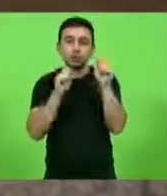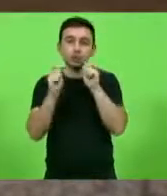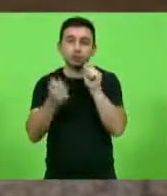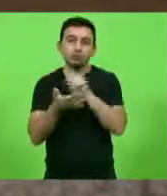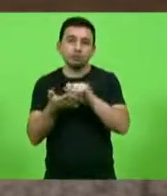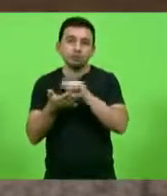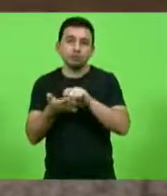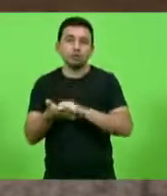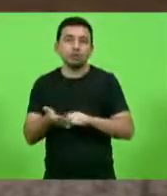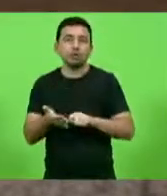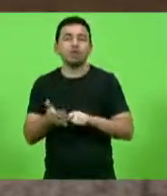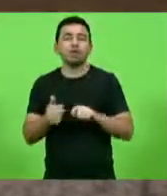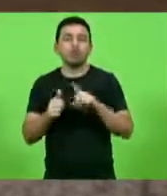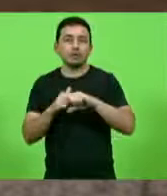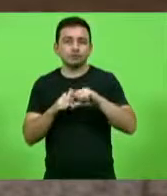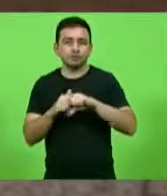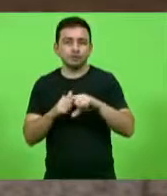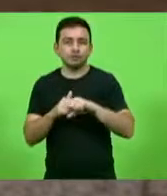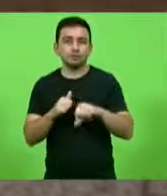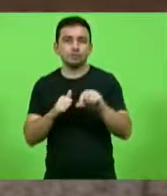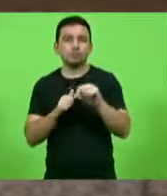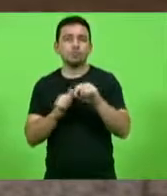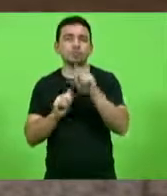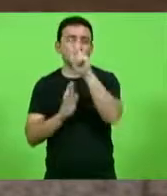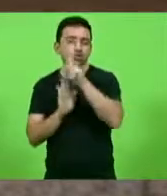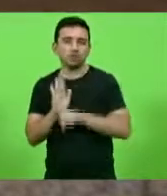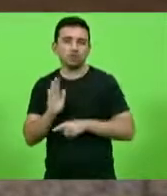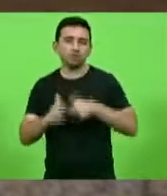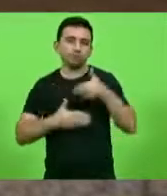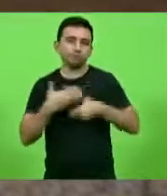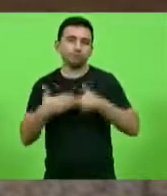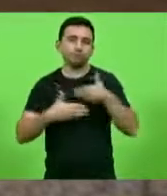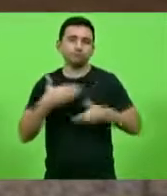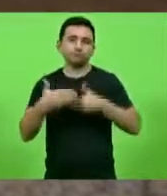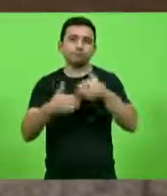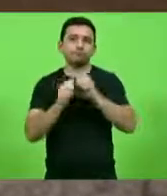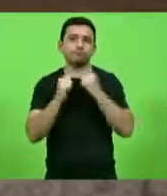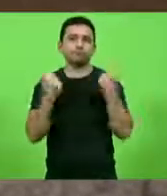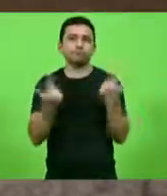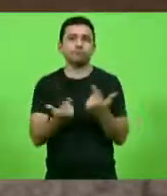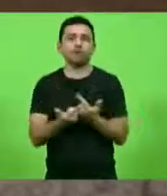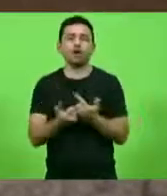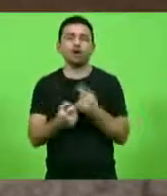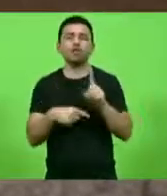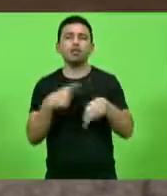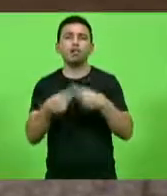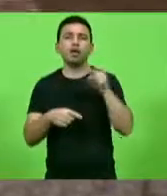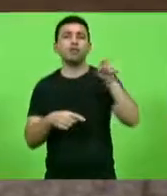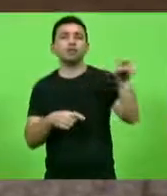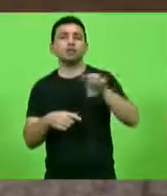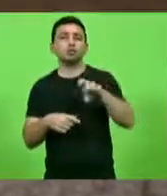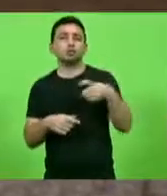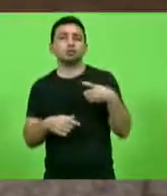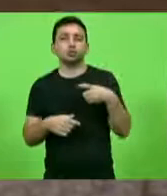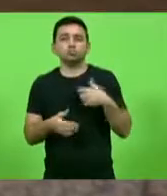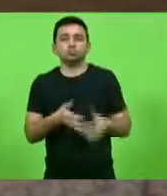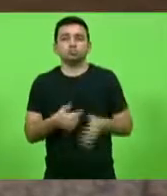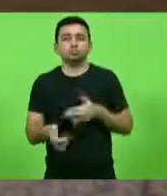alguns artigos, esse projeto tramita na casa e depois o executivo que se